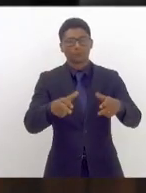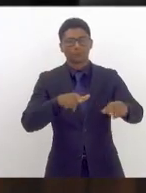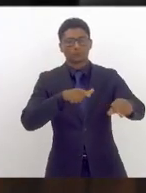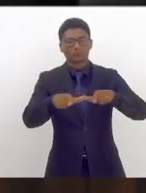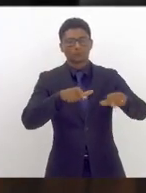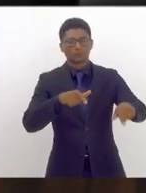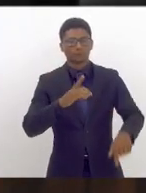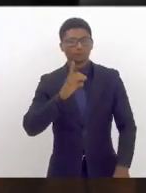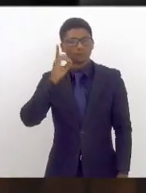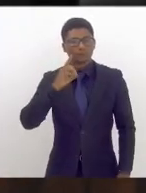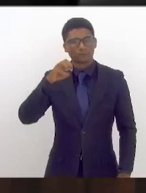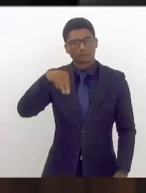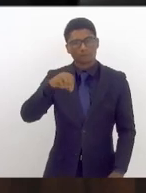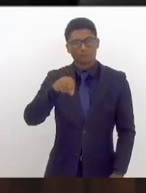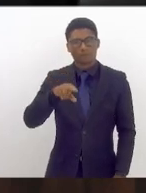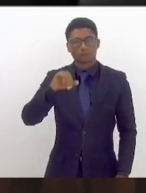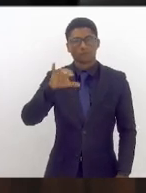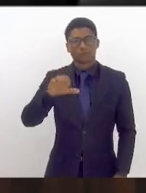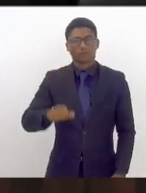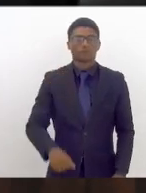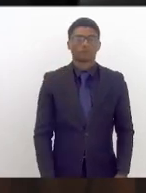deputada Mônica Francisco